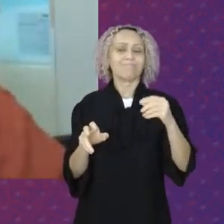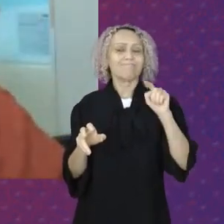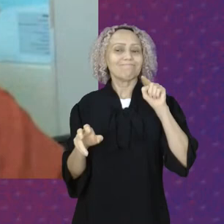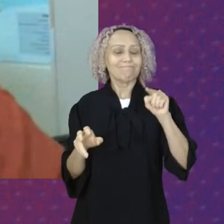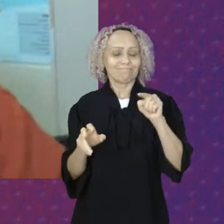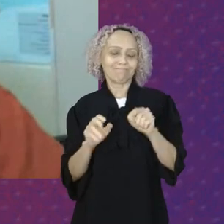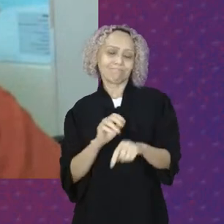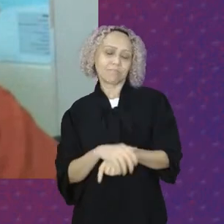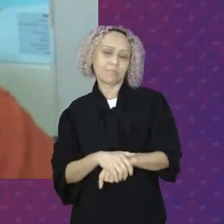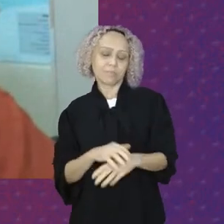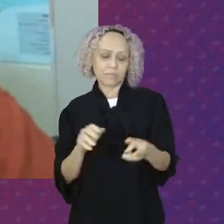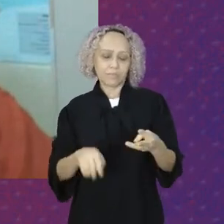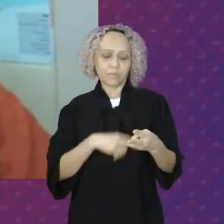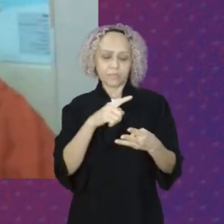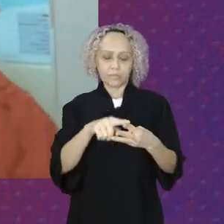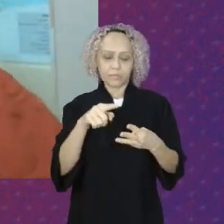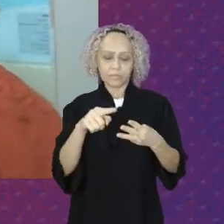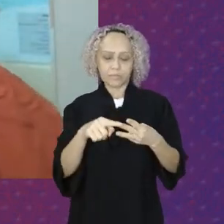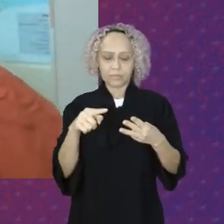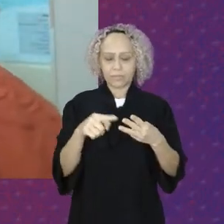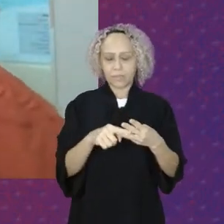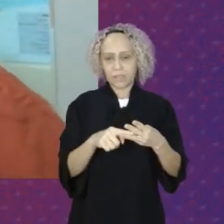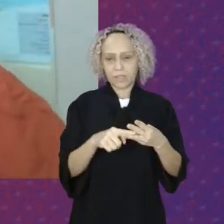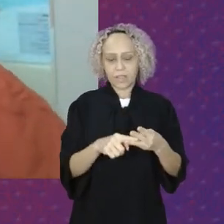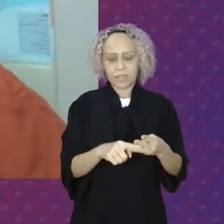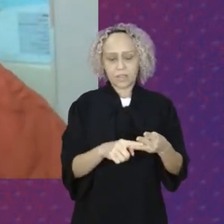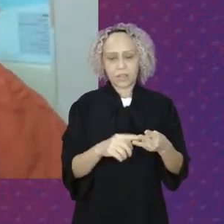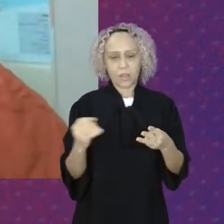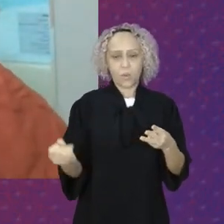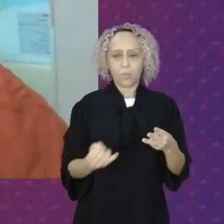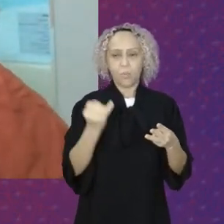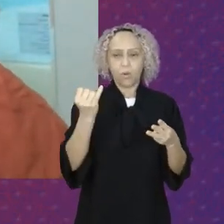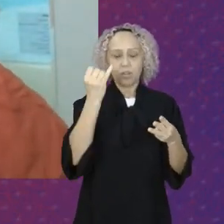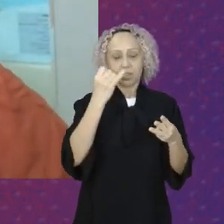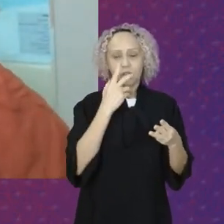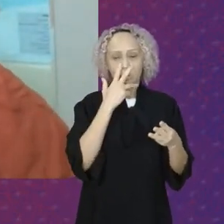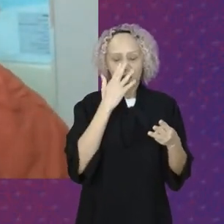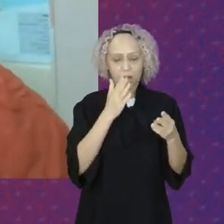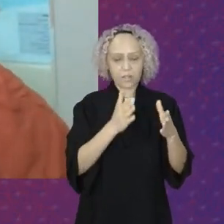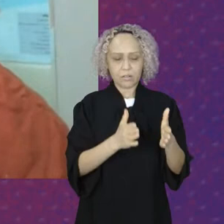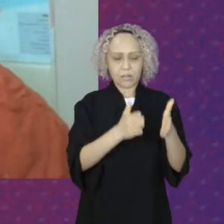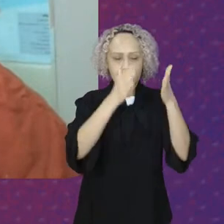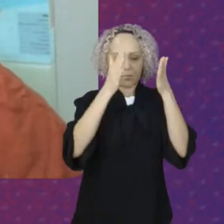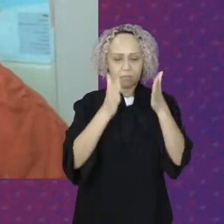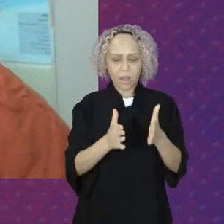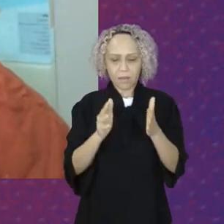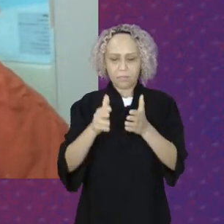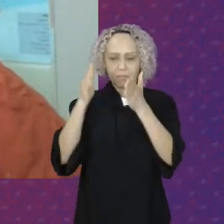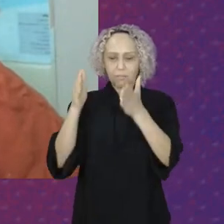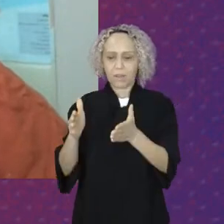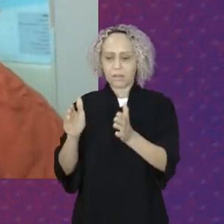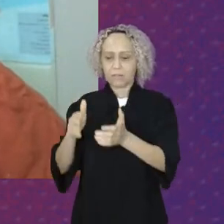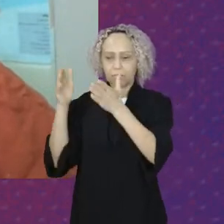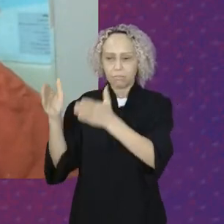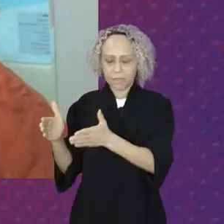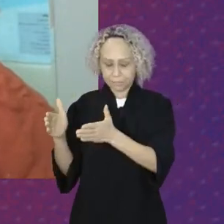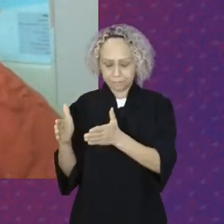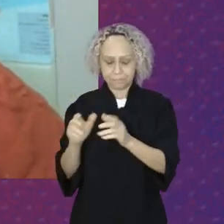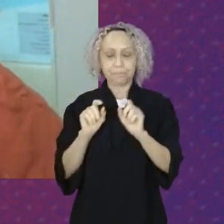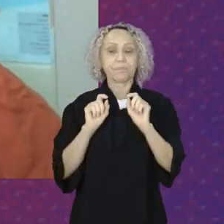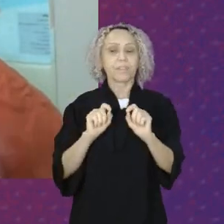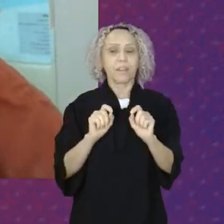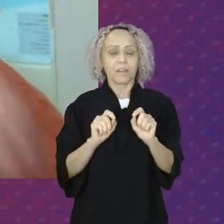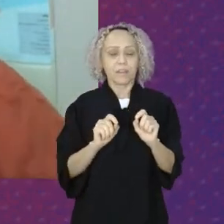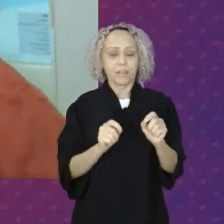esses 3 ciclos que eu considero fundamentais da maternidade, é